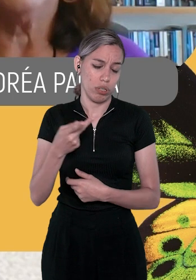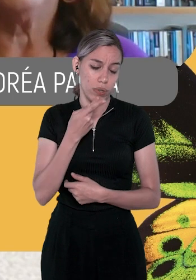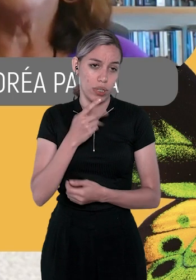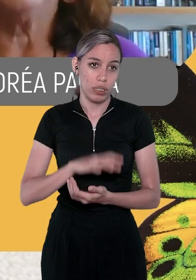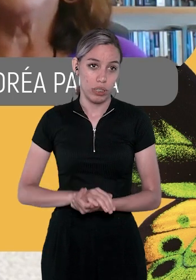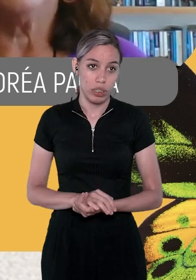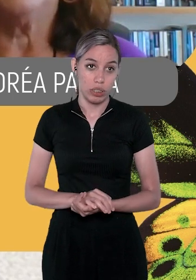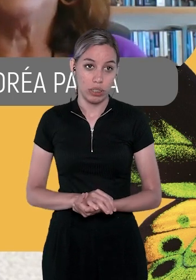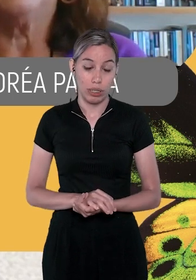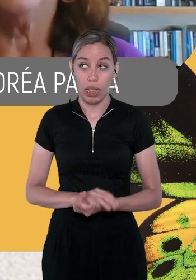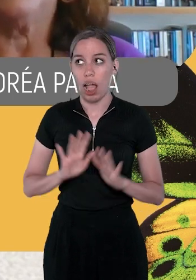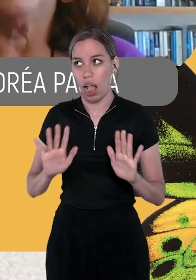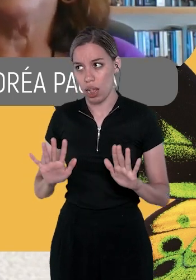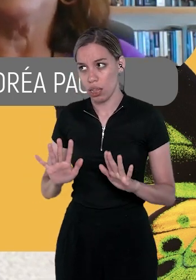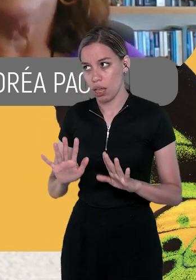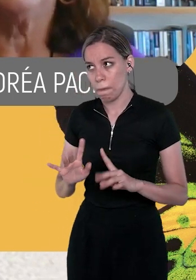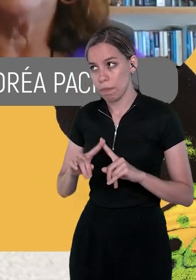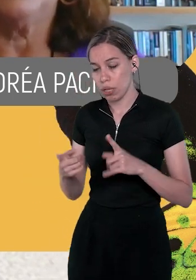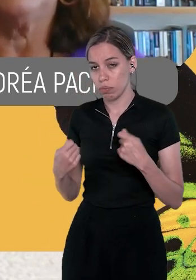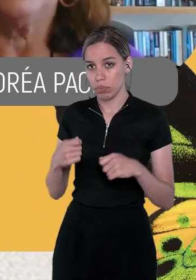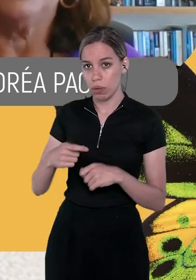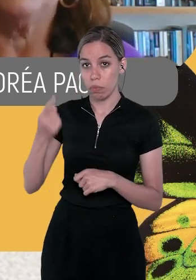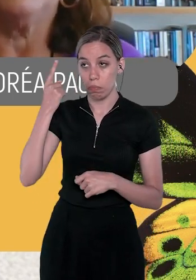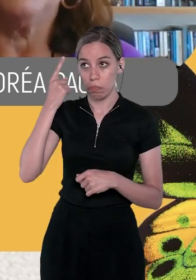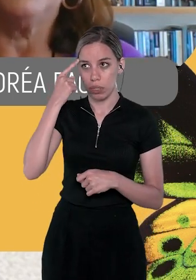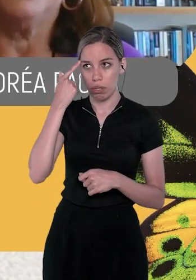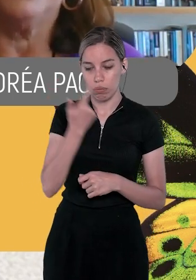Mas por outro lado também a gente tem que ter o seguinte, né, Afonso?